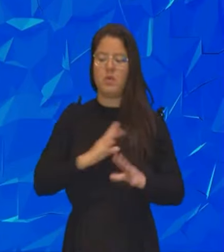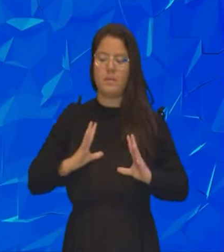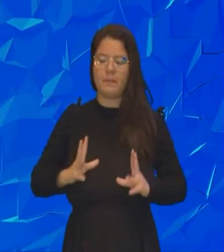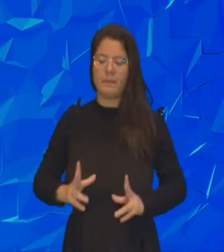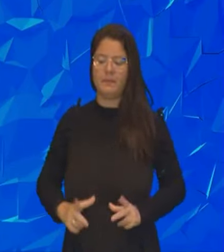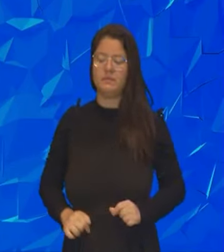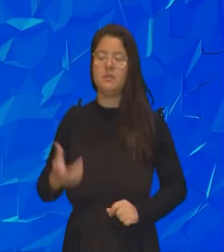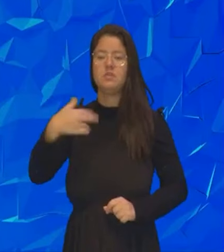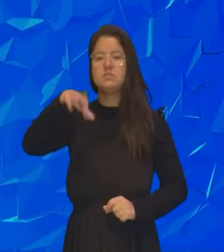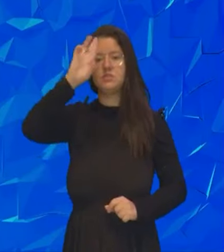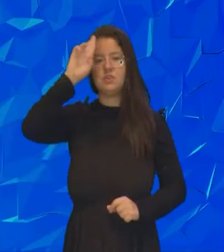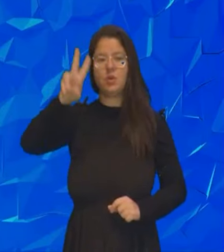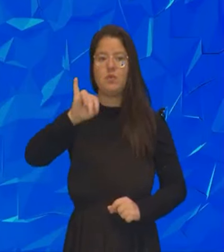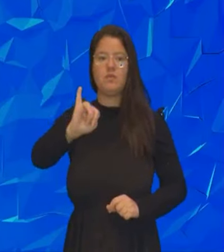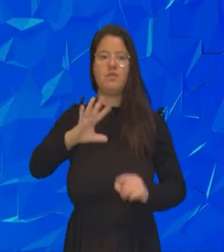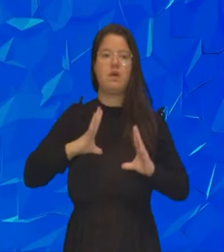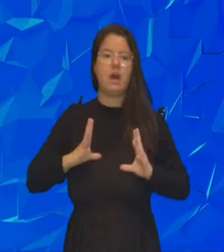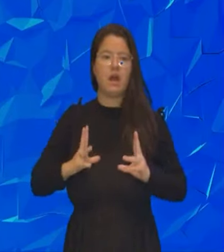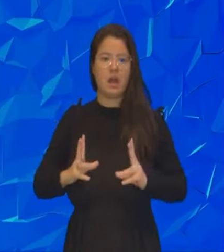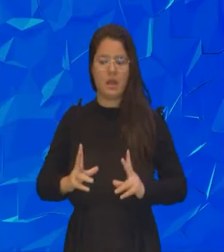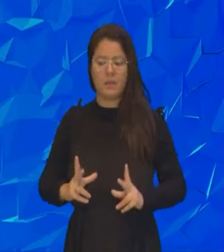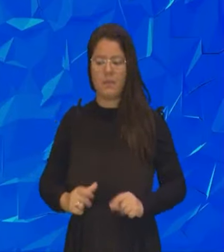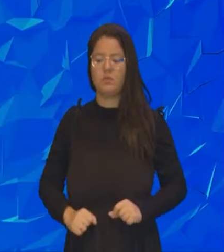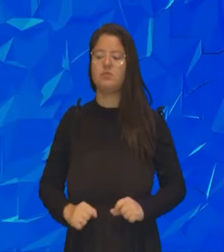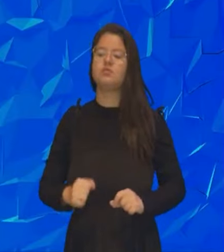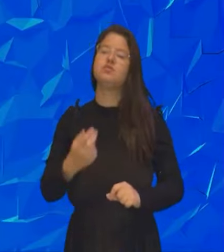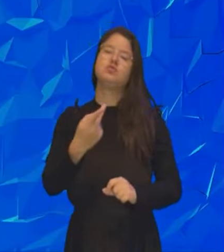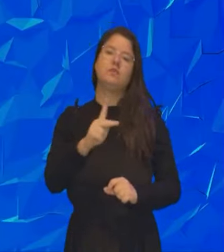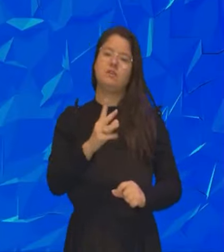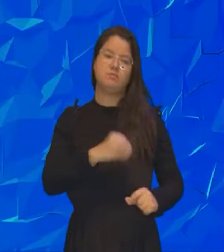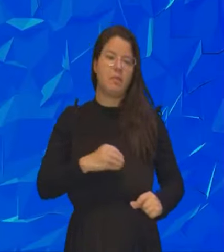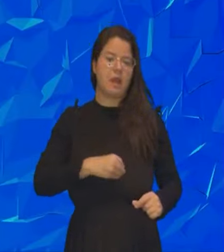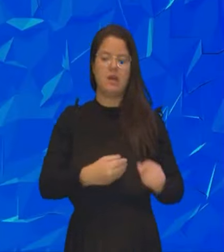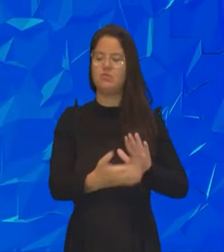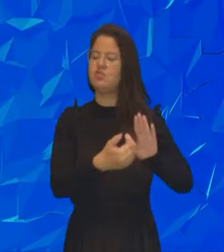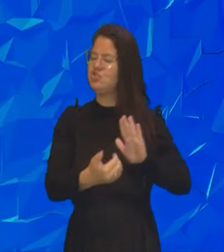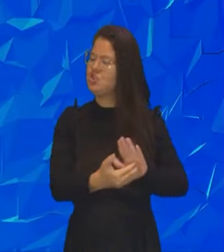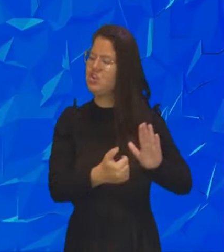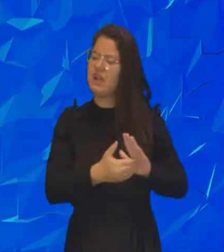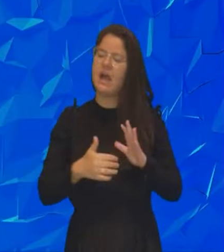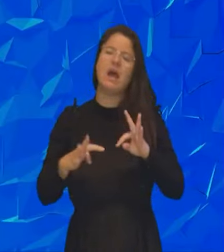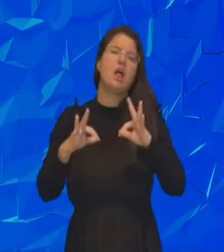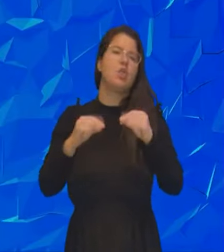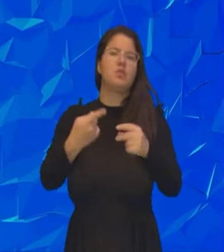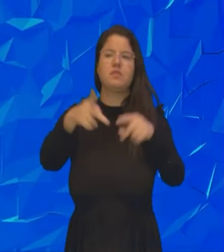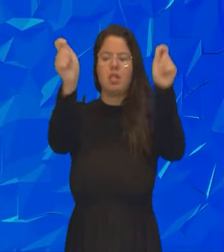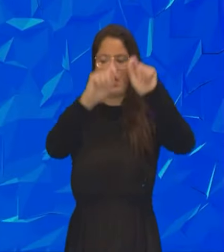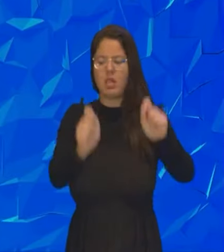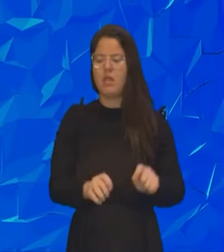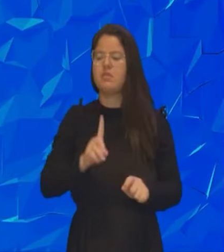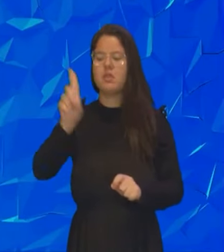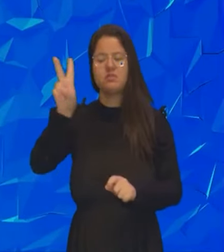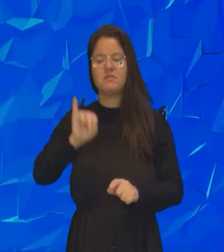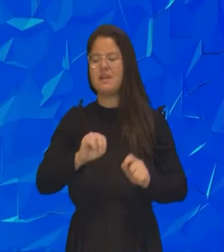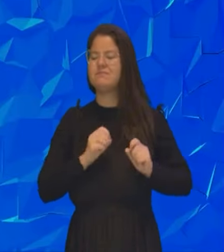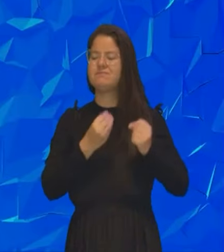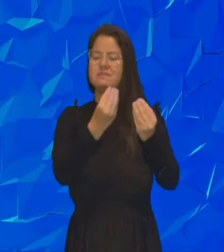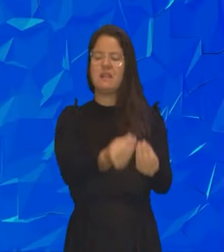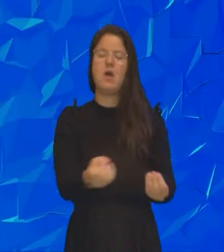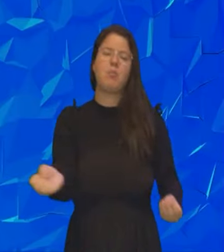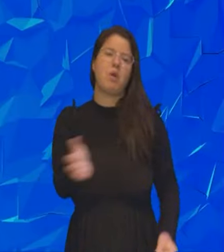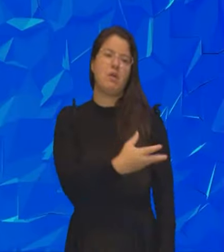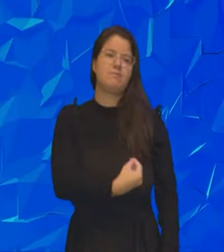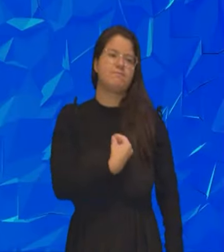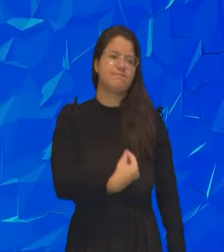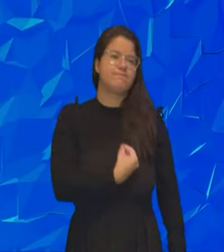os purificarei de todas as suas impurezas e de todos os seus ídolos. Eu lhes darei